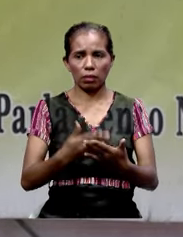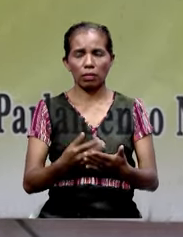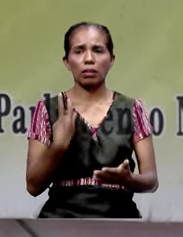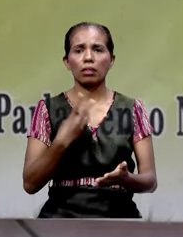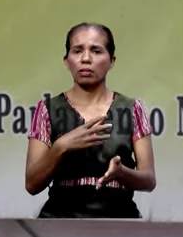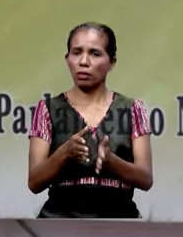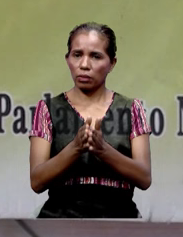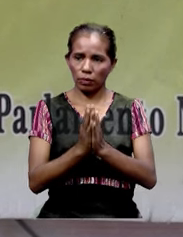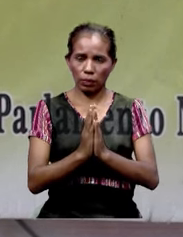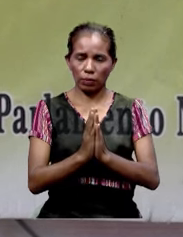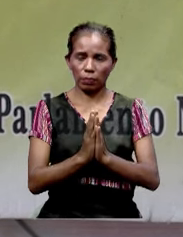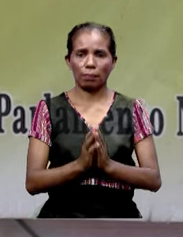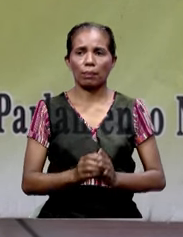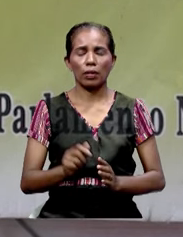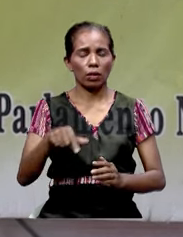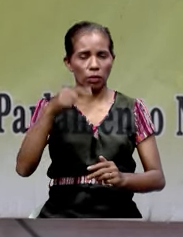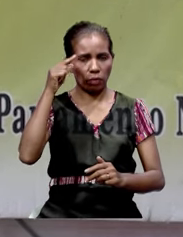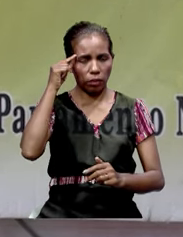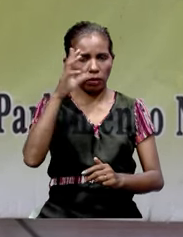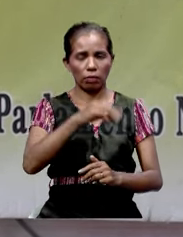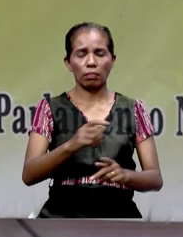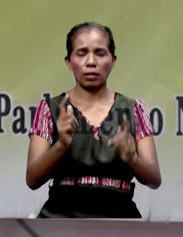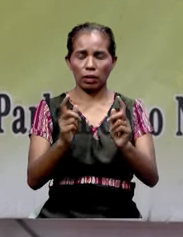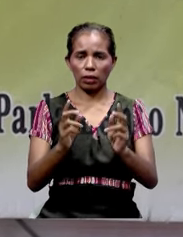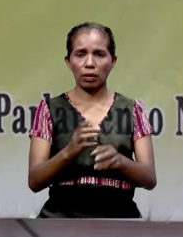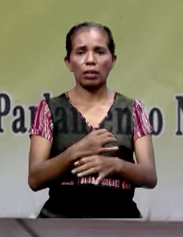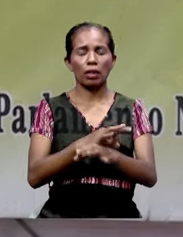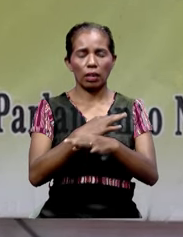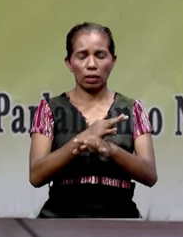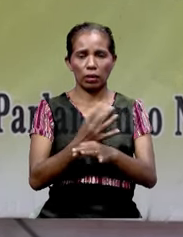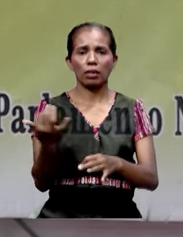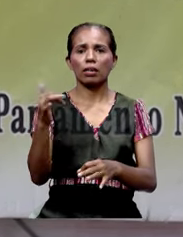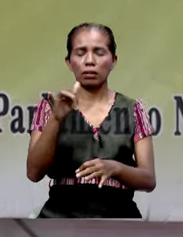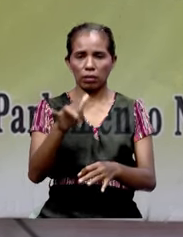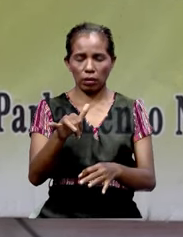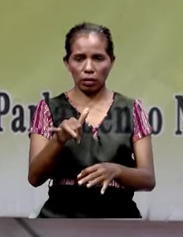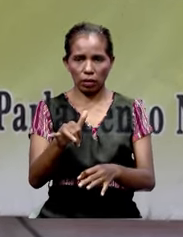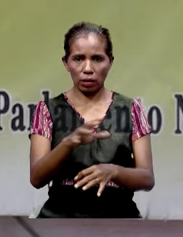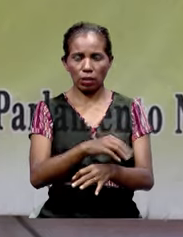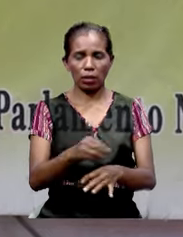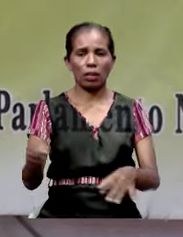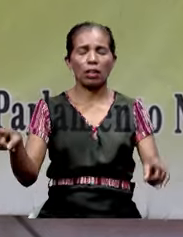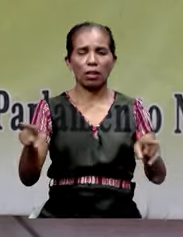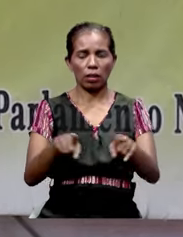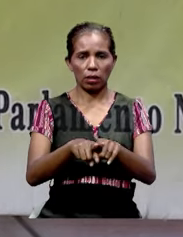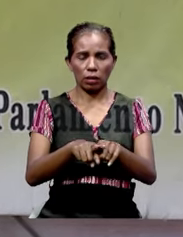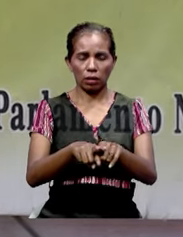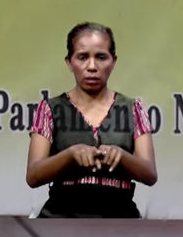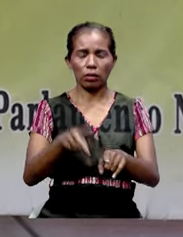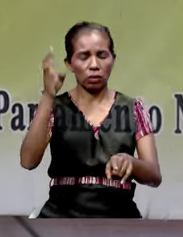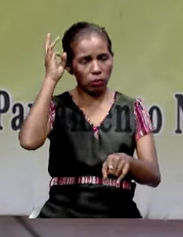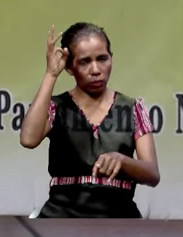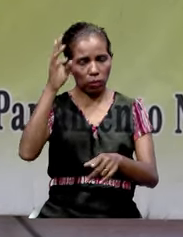atu governo tenta maka hadia mecanismo sir nebe maka durante ne sai ne sentri ocupação